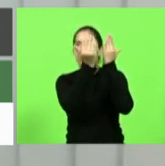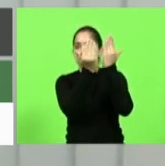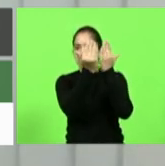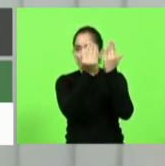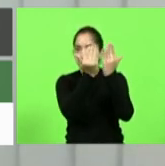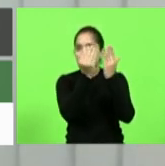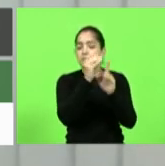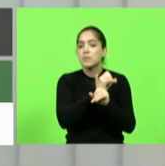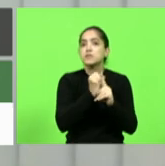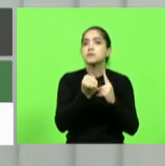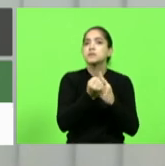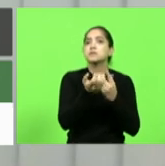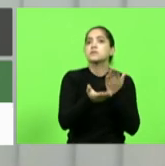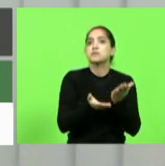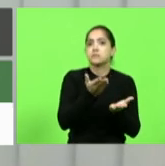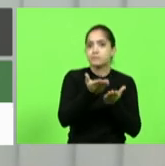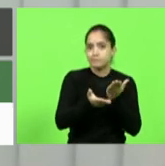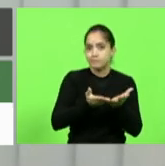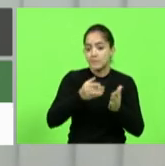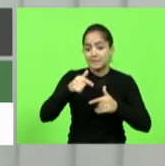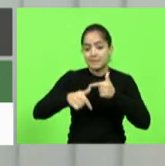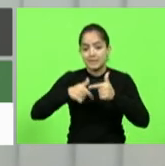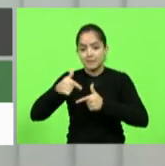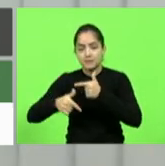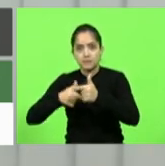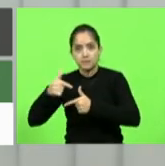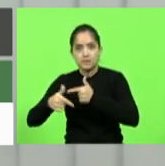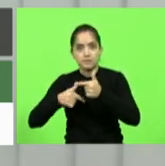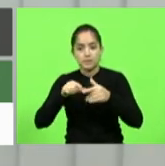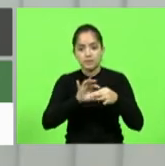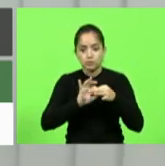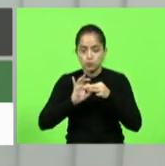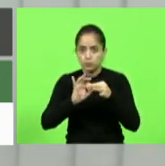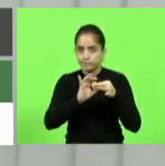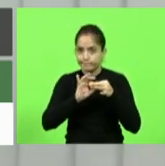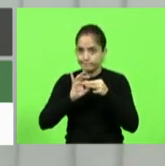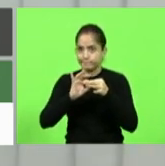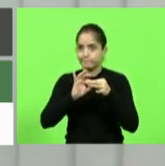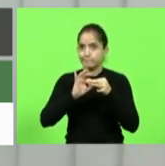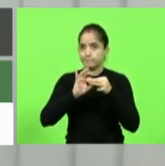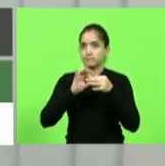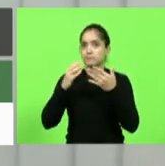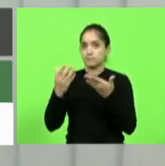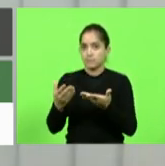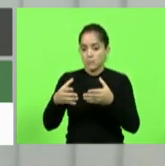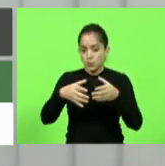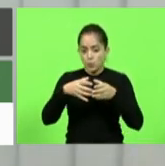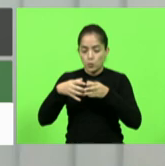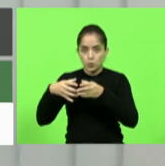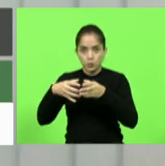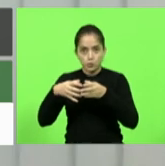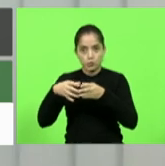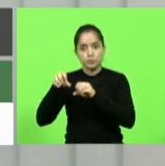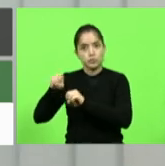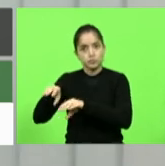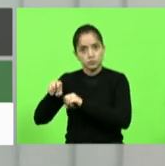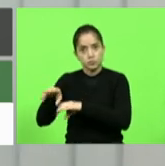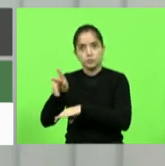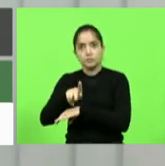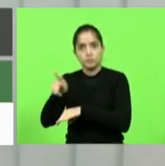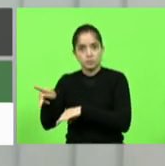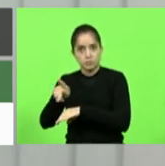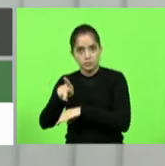sociais trabalhando de modo multidisciplinar com a equipe de educadores